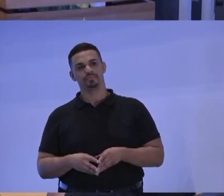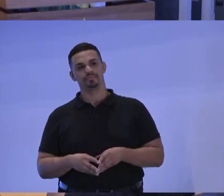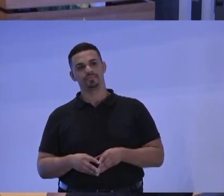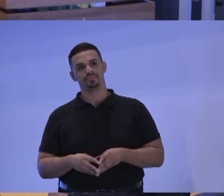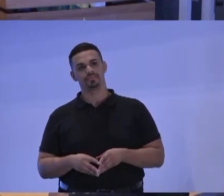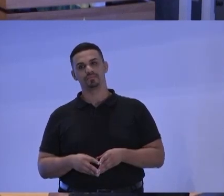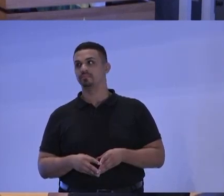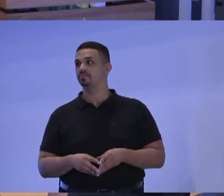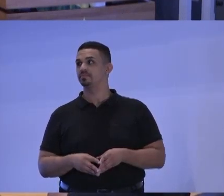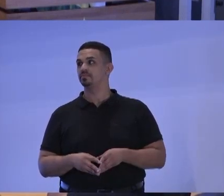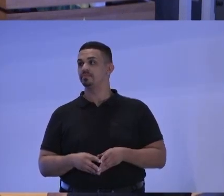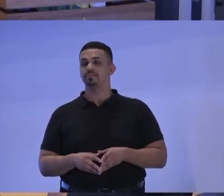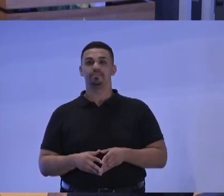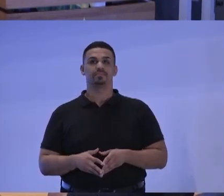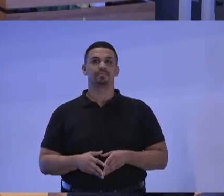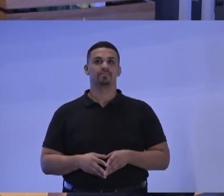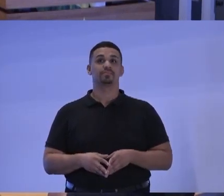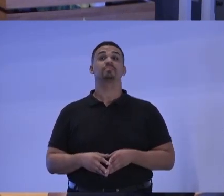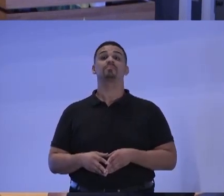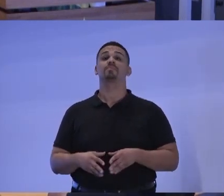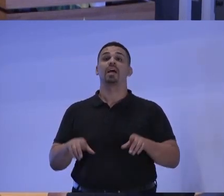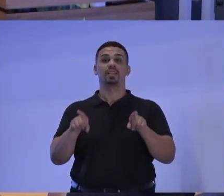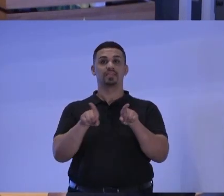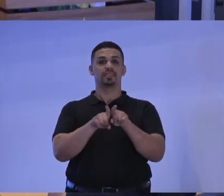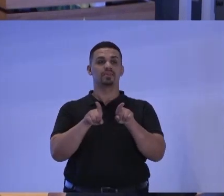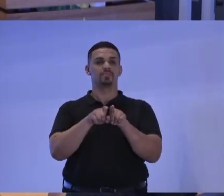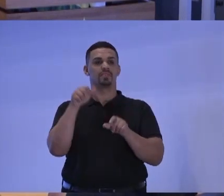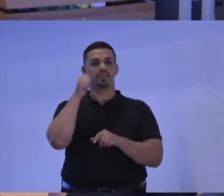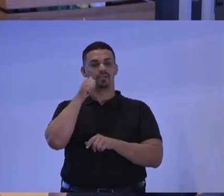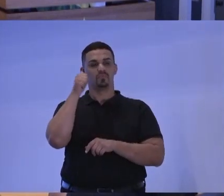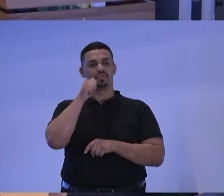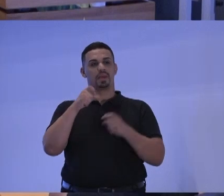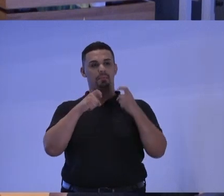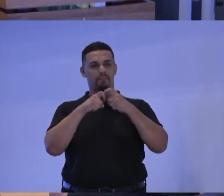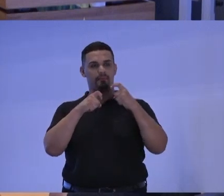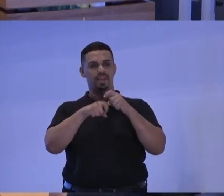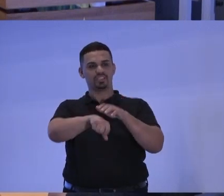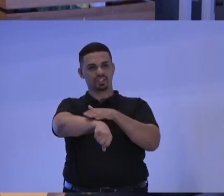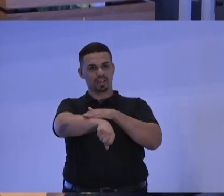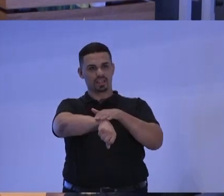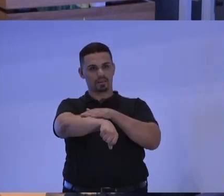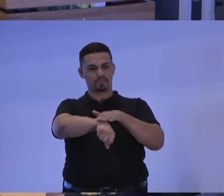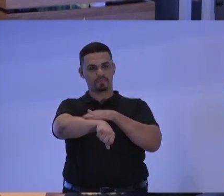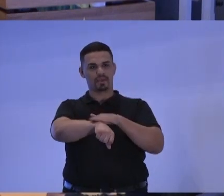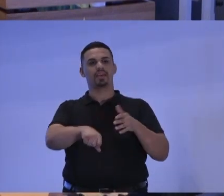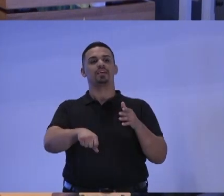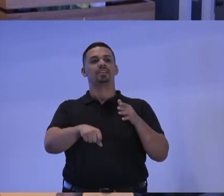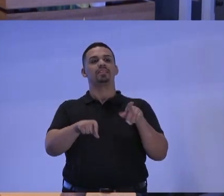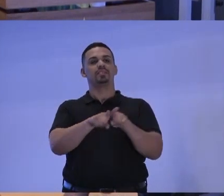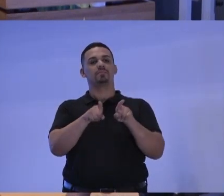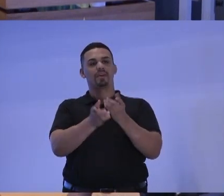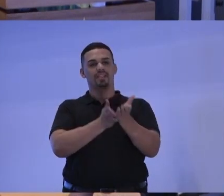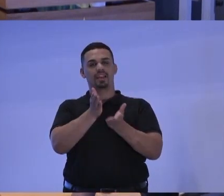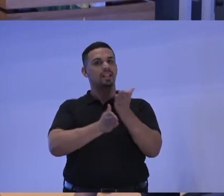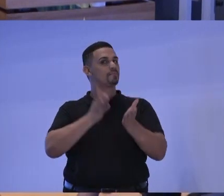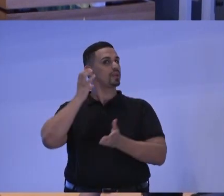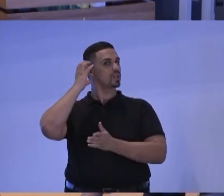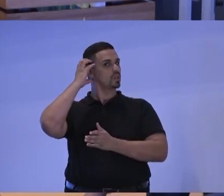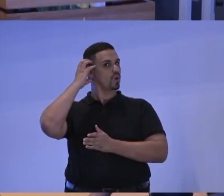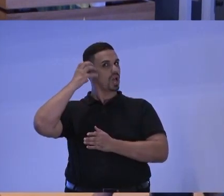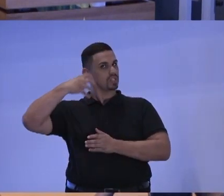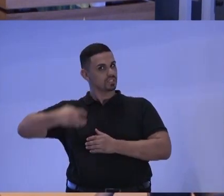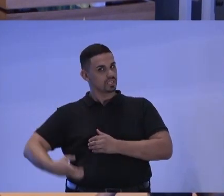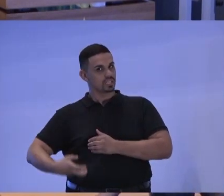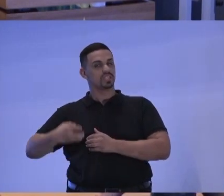Araújo. E a senhora dermatologista da área técnica de vigilância epidemiológica em hanseníase da Secretaria de Estado de Saúde do